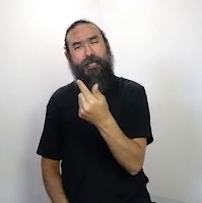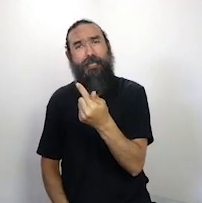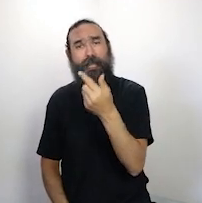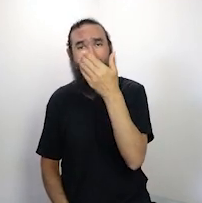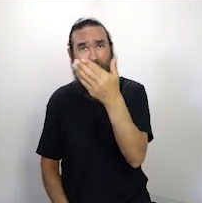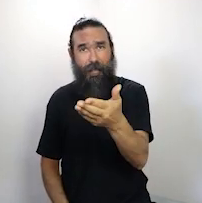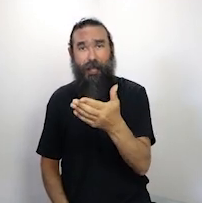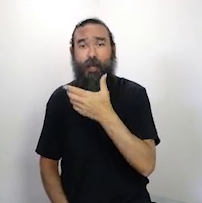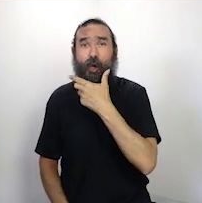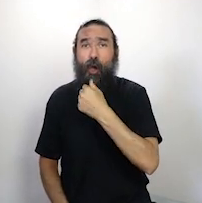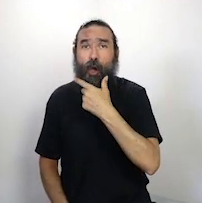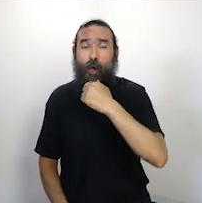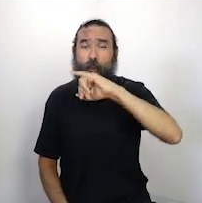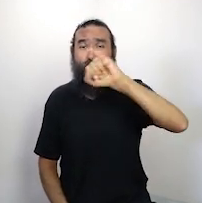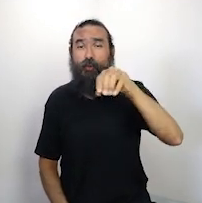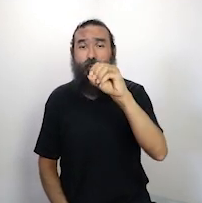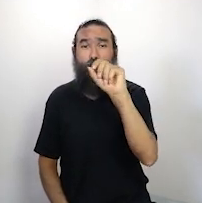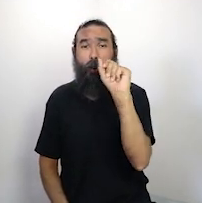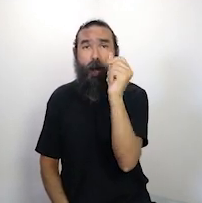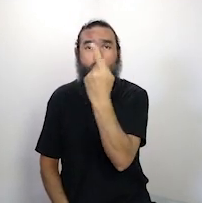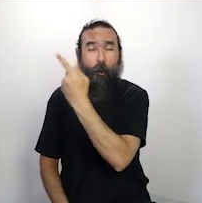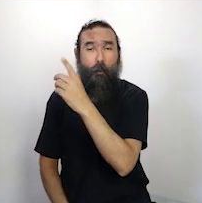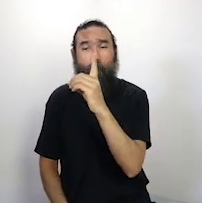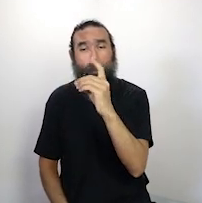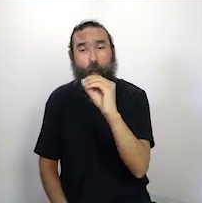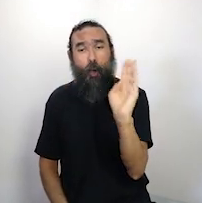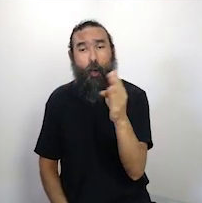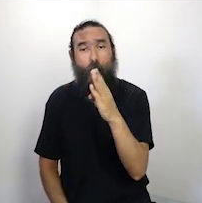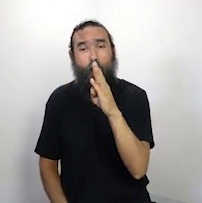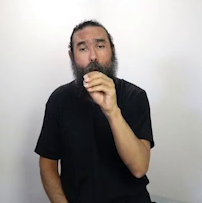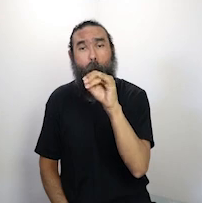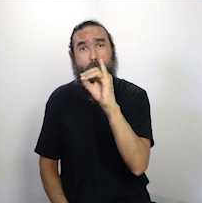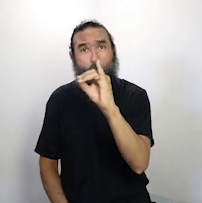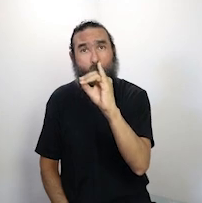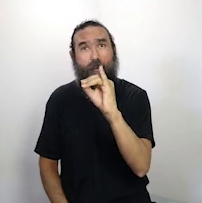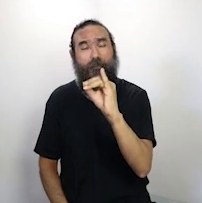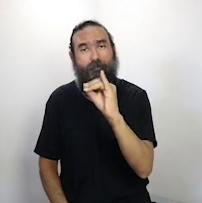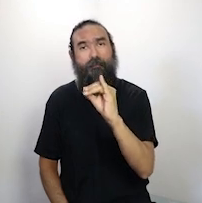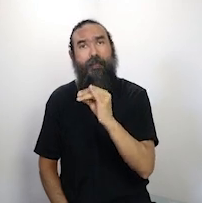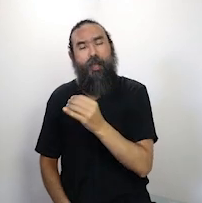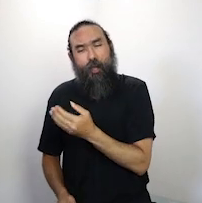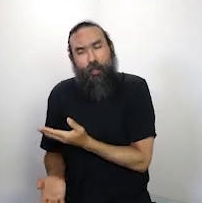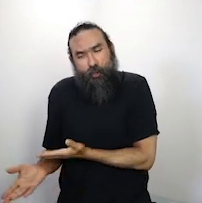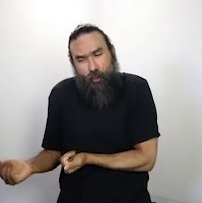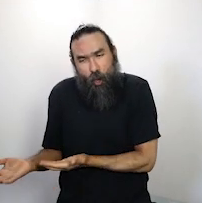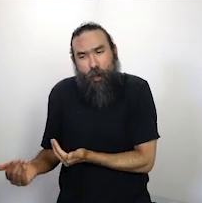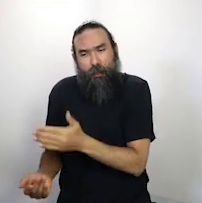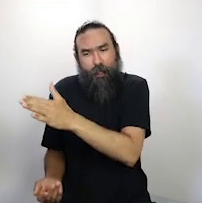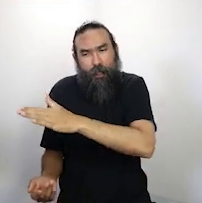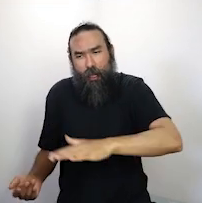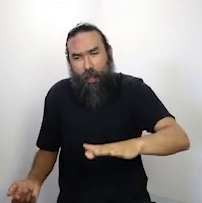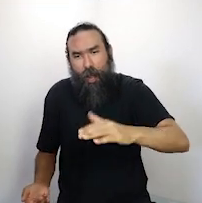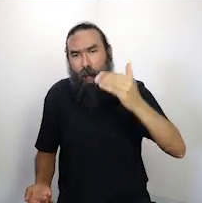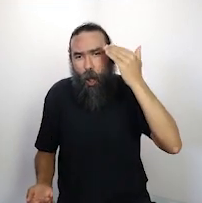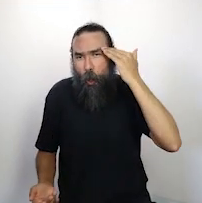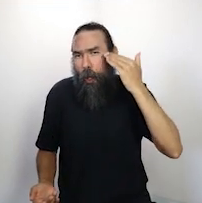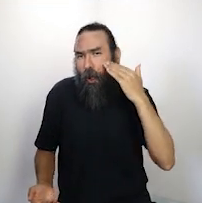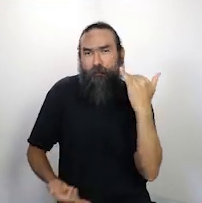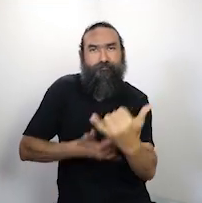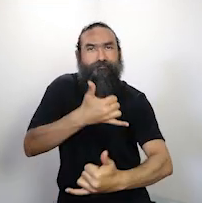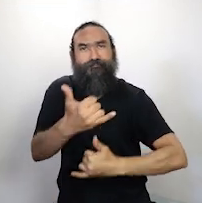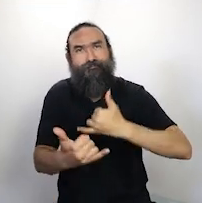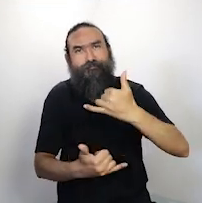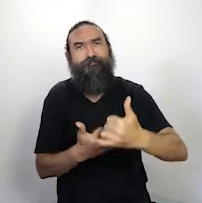1967 pelo mestre João do Boi, com crianças, jovens, adolescentes, brincantes, né? É importante a